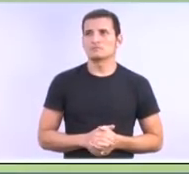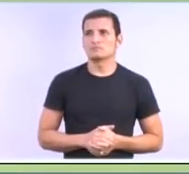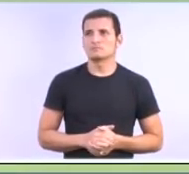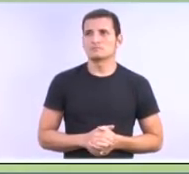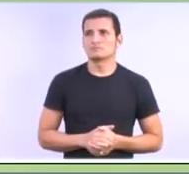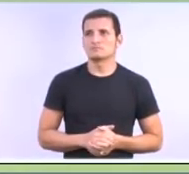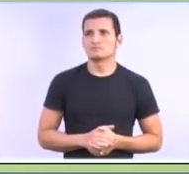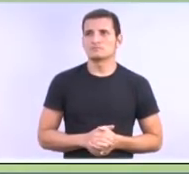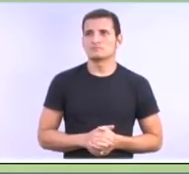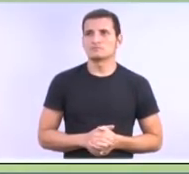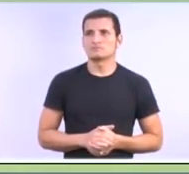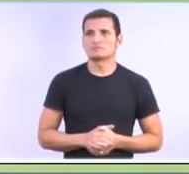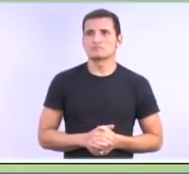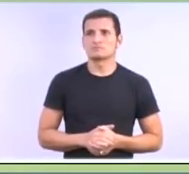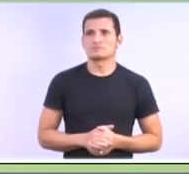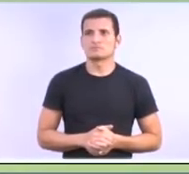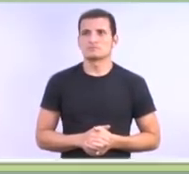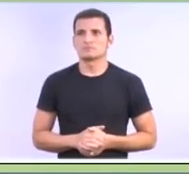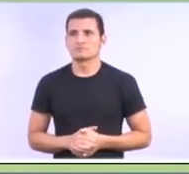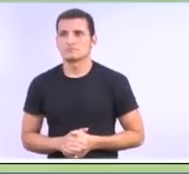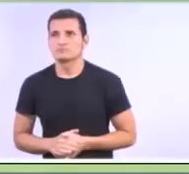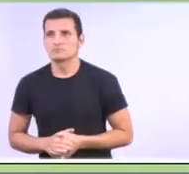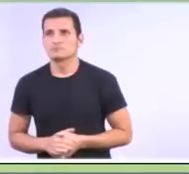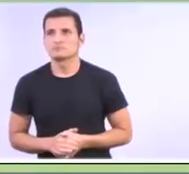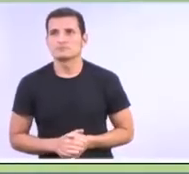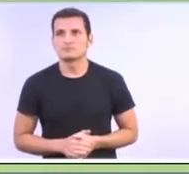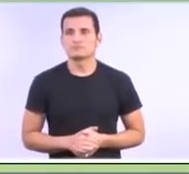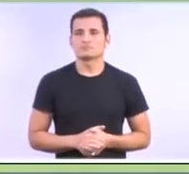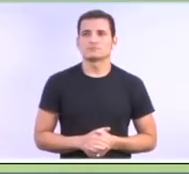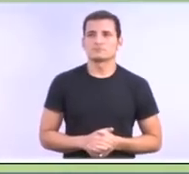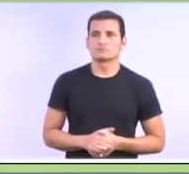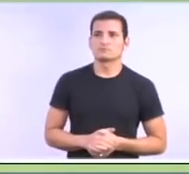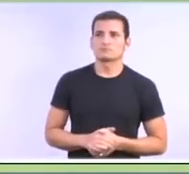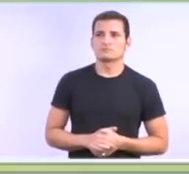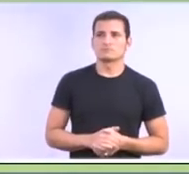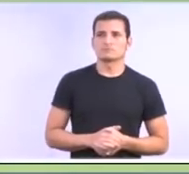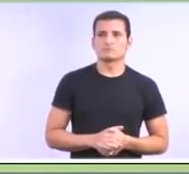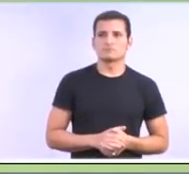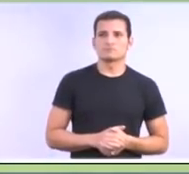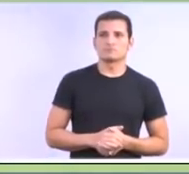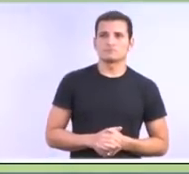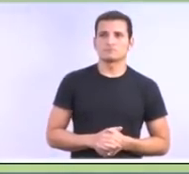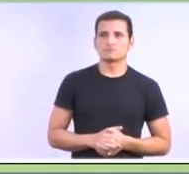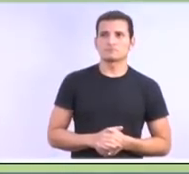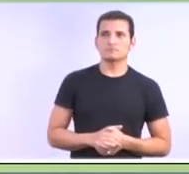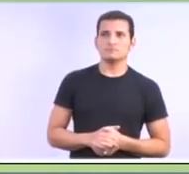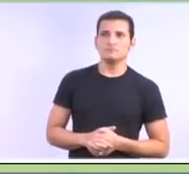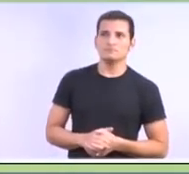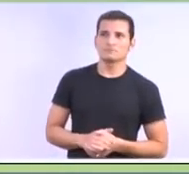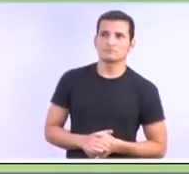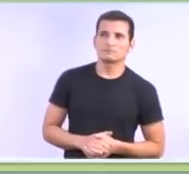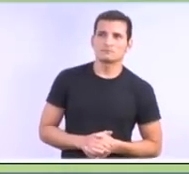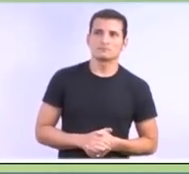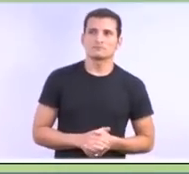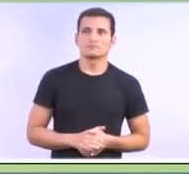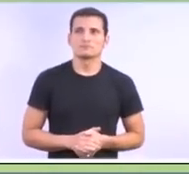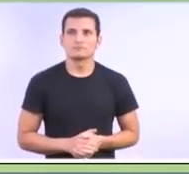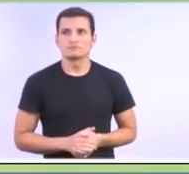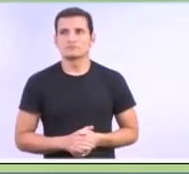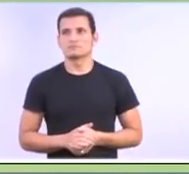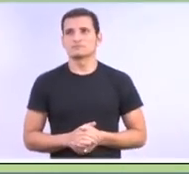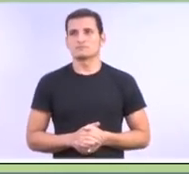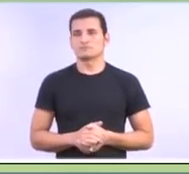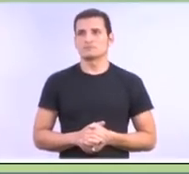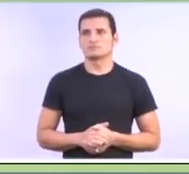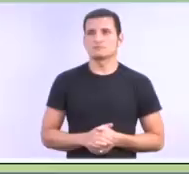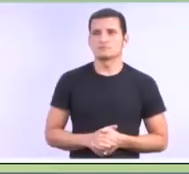e vai até o fim do get, que é esse outro fecha parênteses. Então aqui, gente,